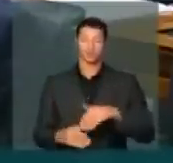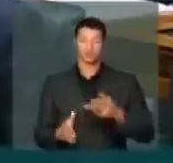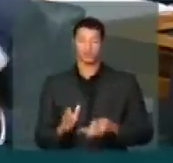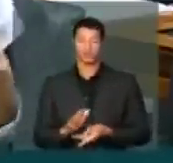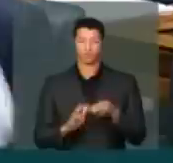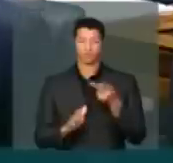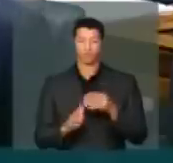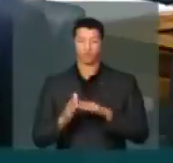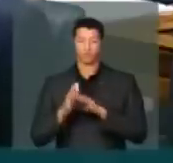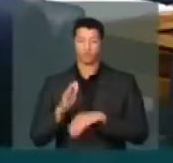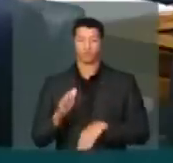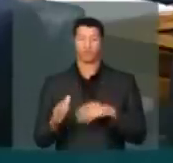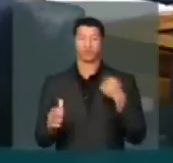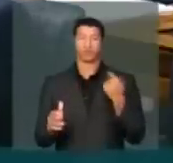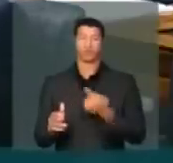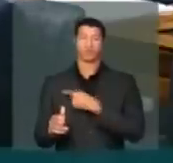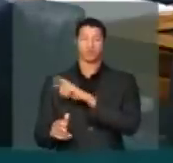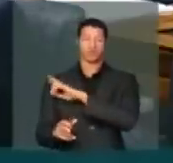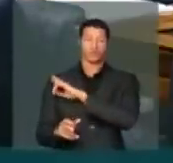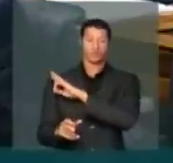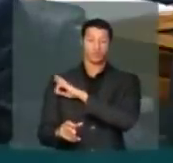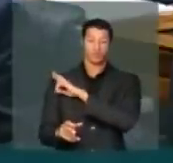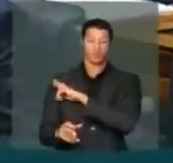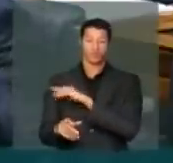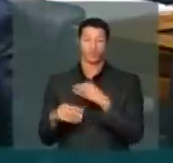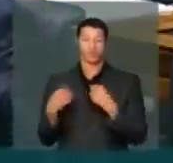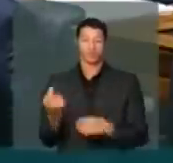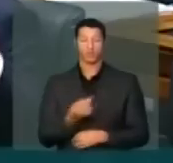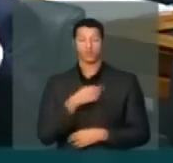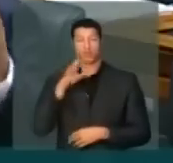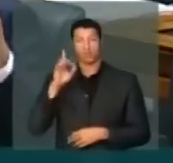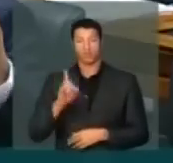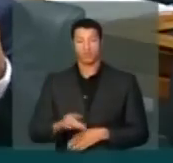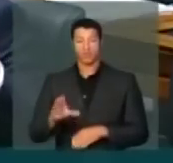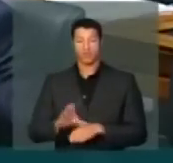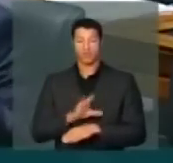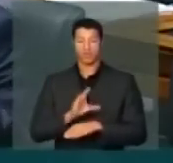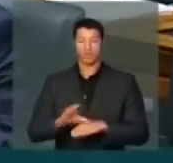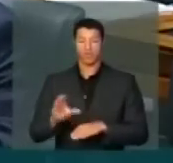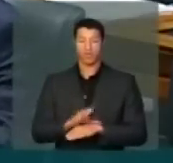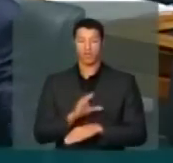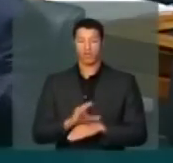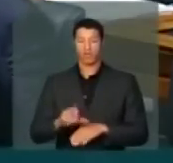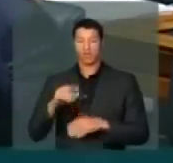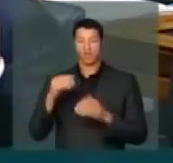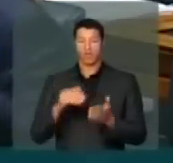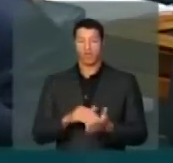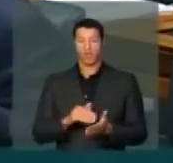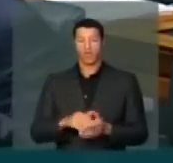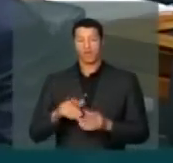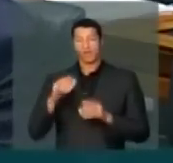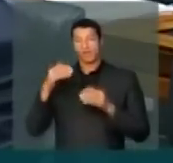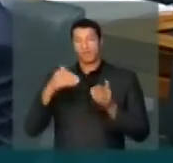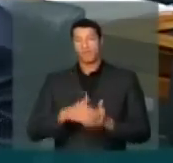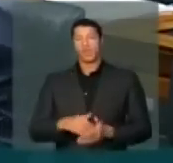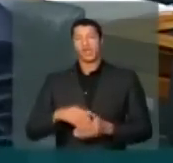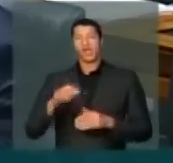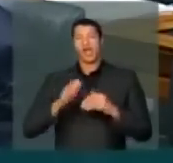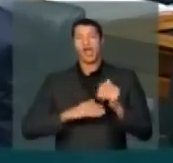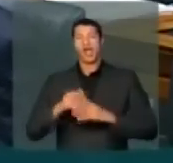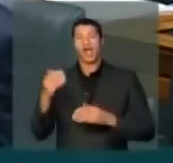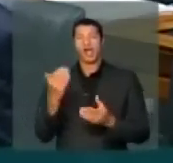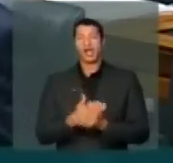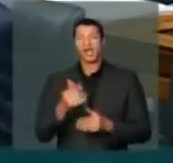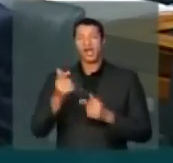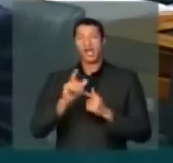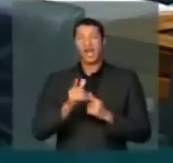projetos, abdicando da nossa responsabilidade, do nosso direito constitucional de sermos a última palavra em termos de